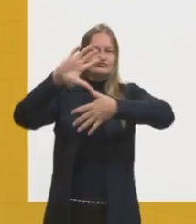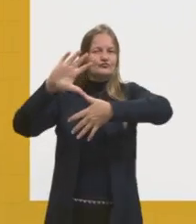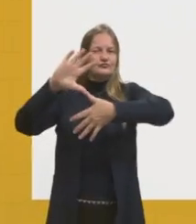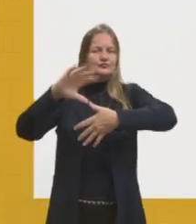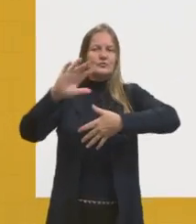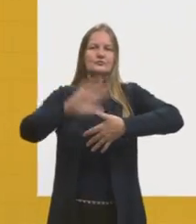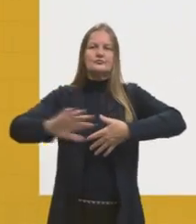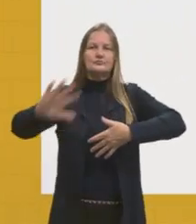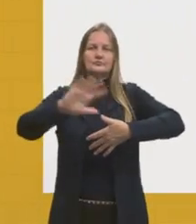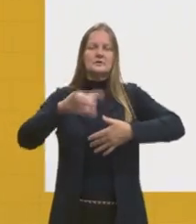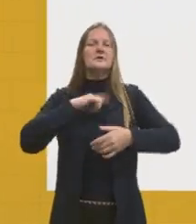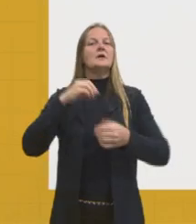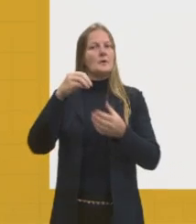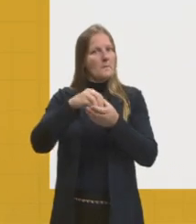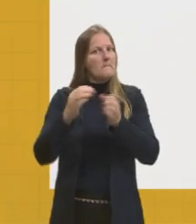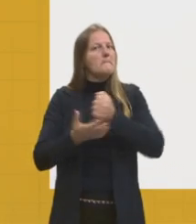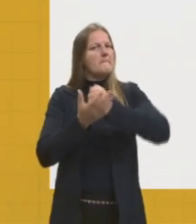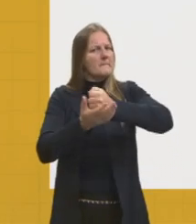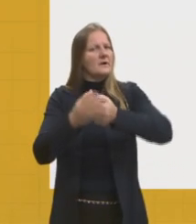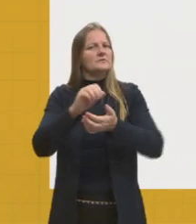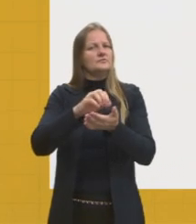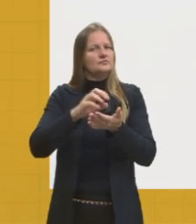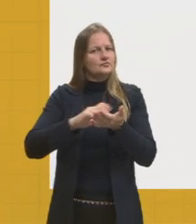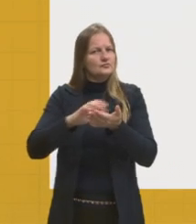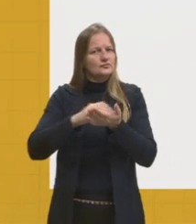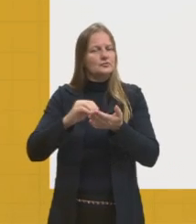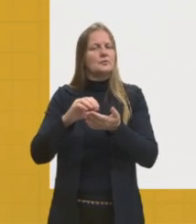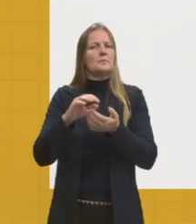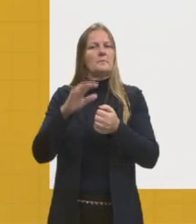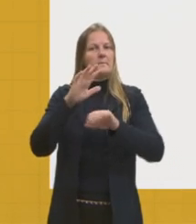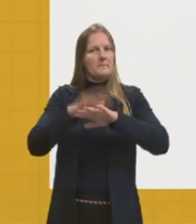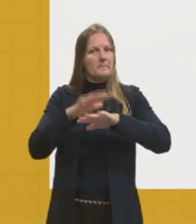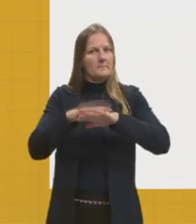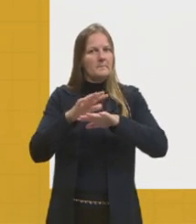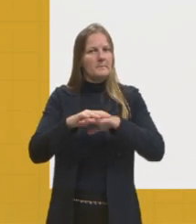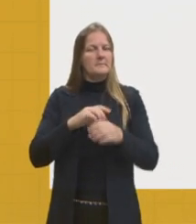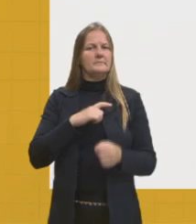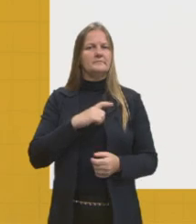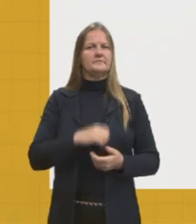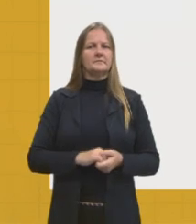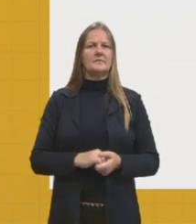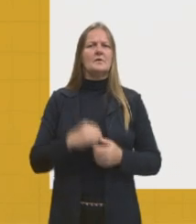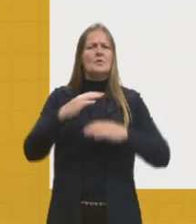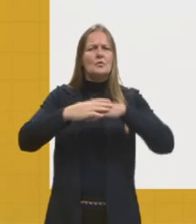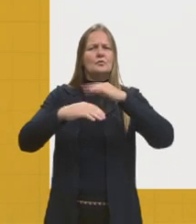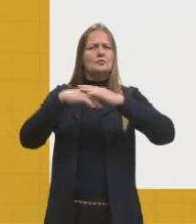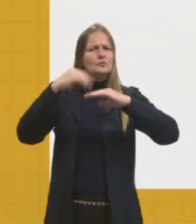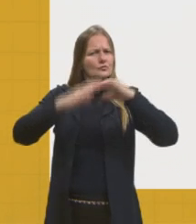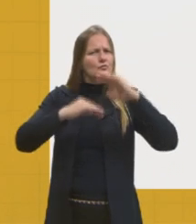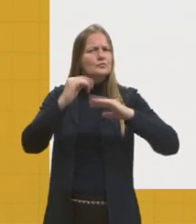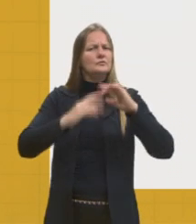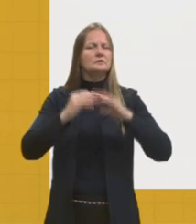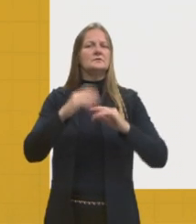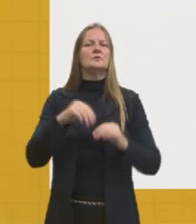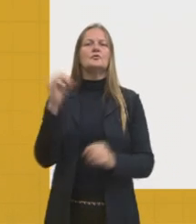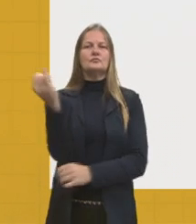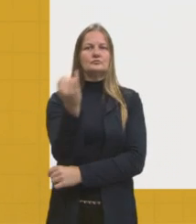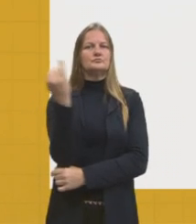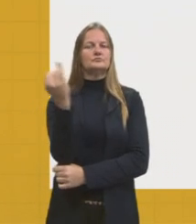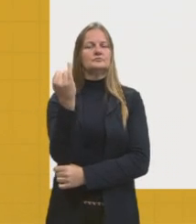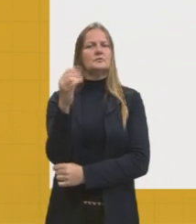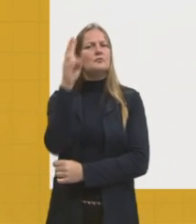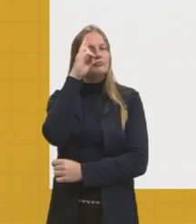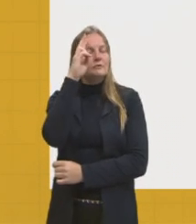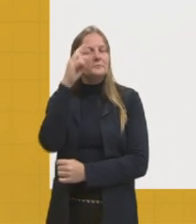então tem toda uma base matemática antes né de na sua construção e mesmo a sua aplicação então é importante que a gente